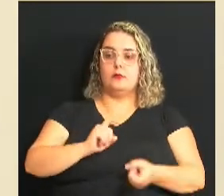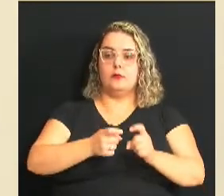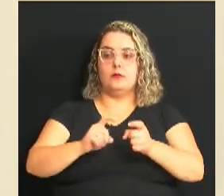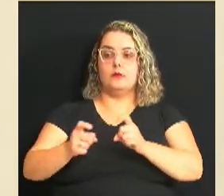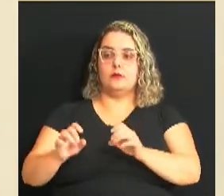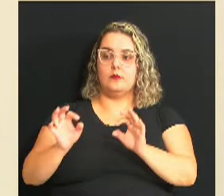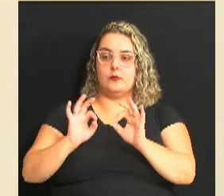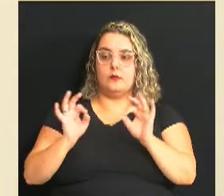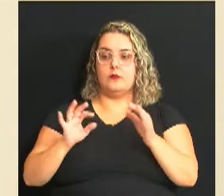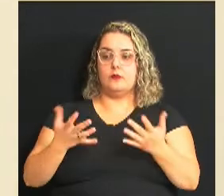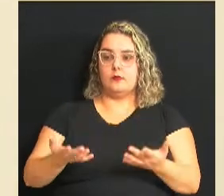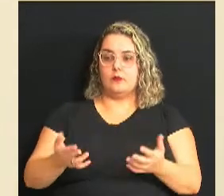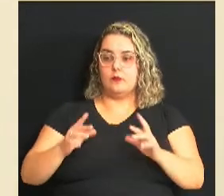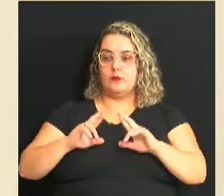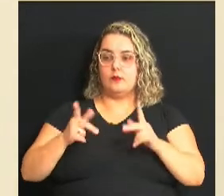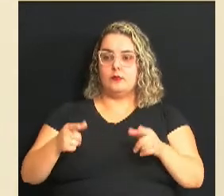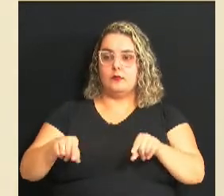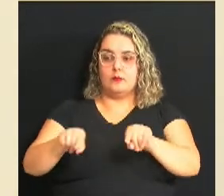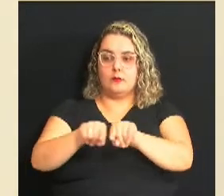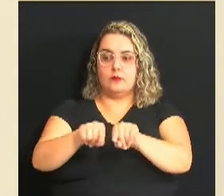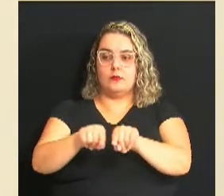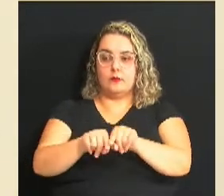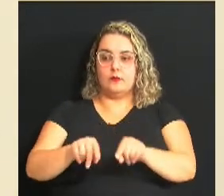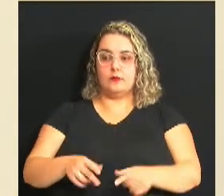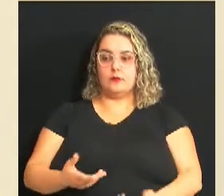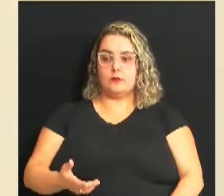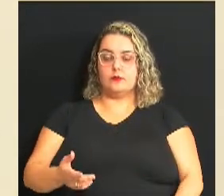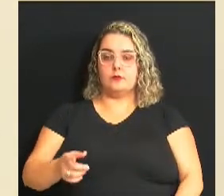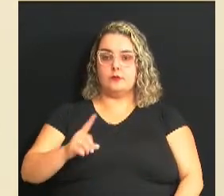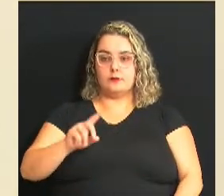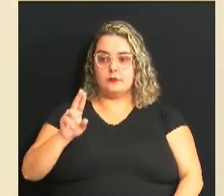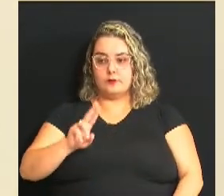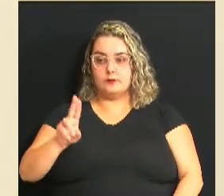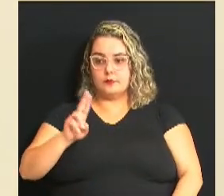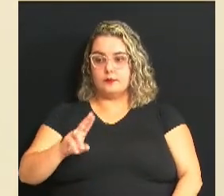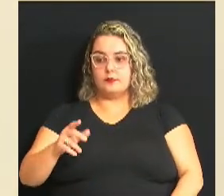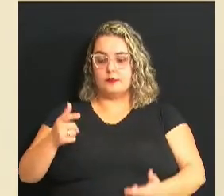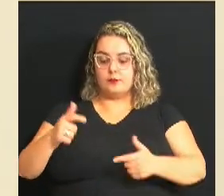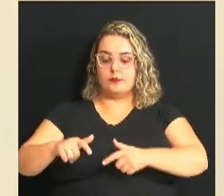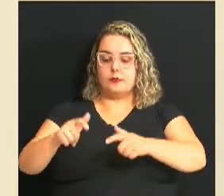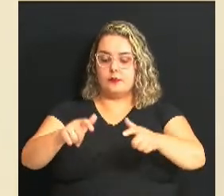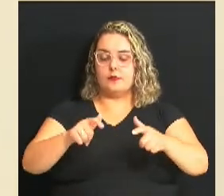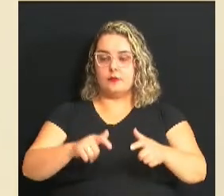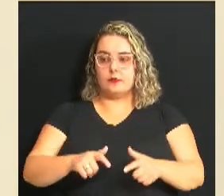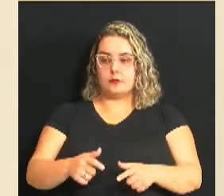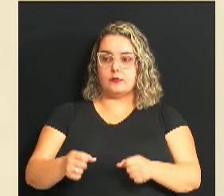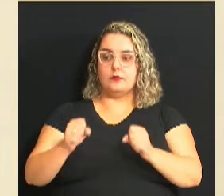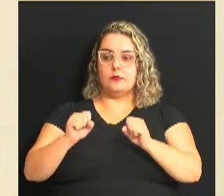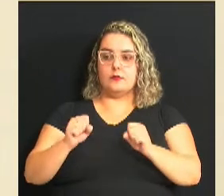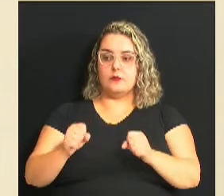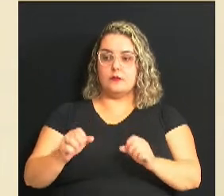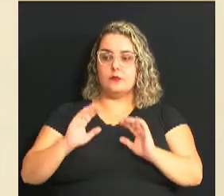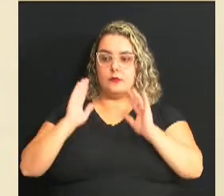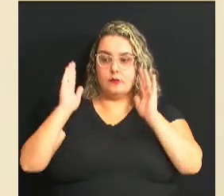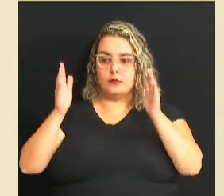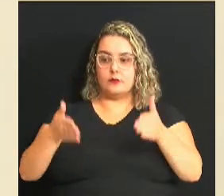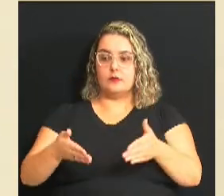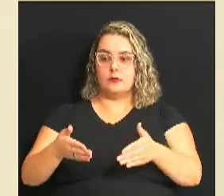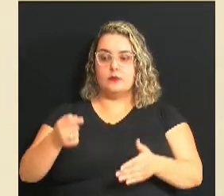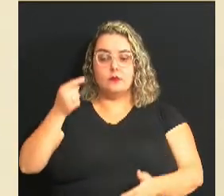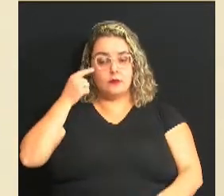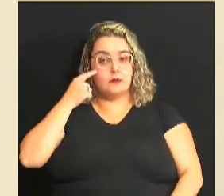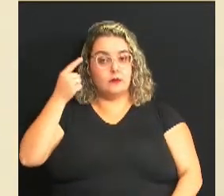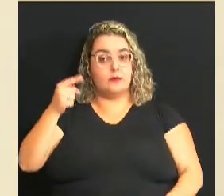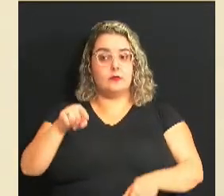possa articular, inclusive, a utilização desses espaços. Acho que nós podemos, inclusive, nos debruçar em pensar isso,